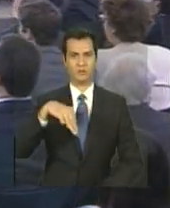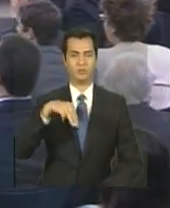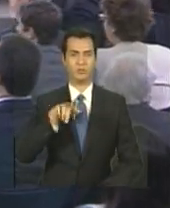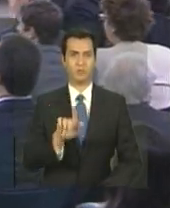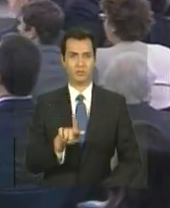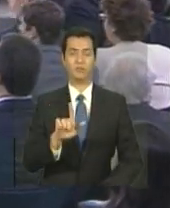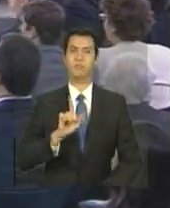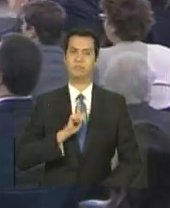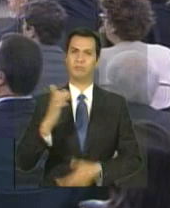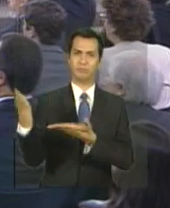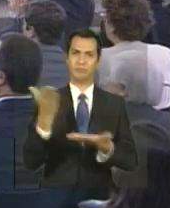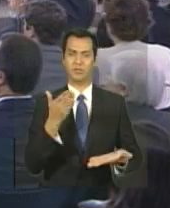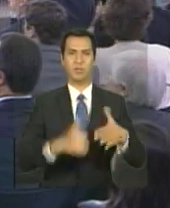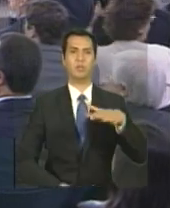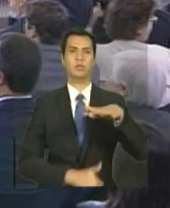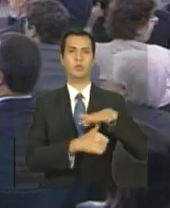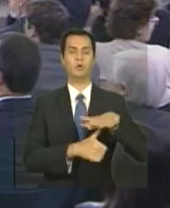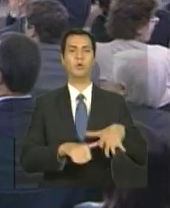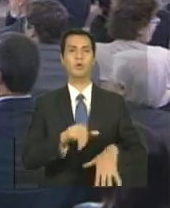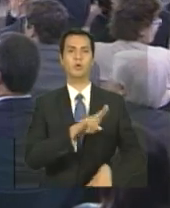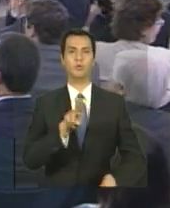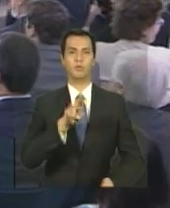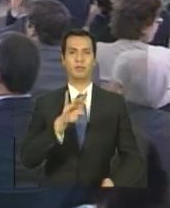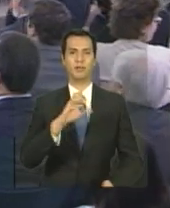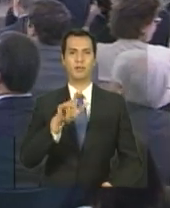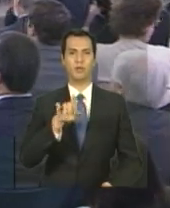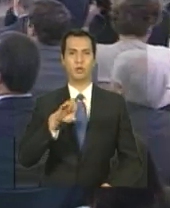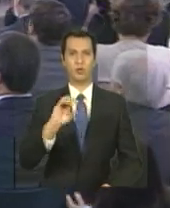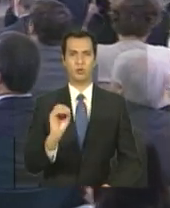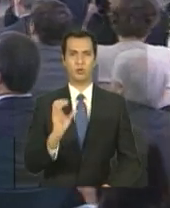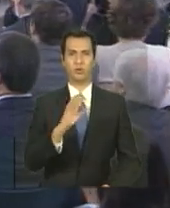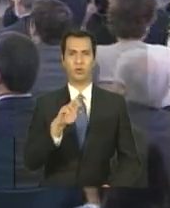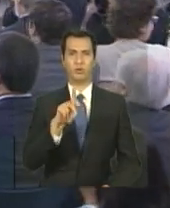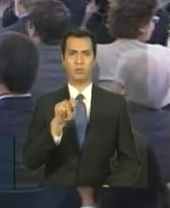reitor, o professor Clélio Campolina Diniz.